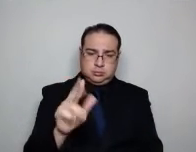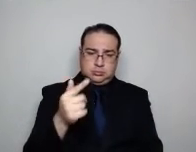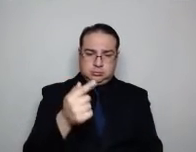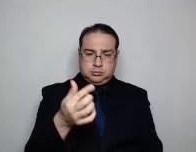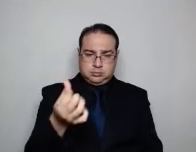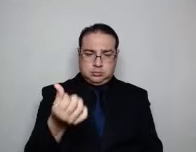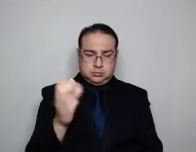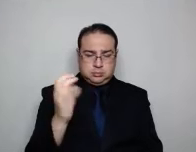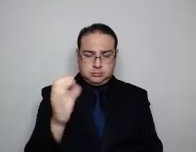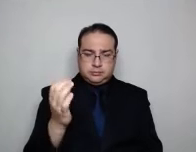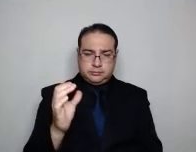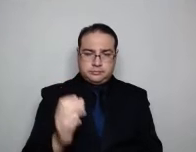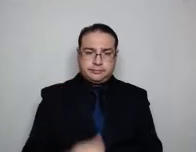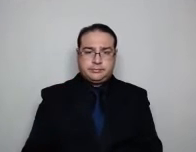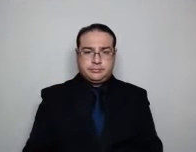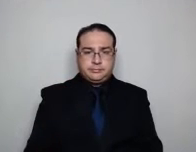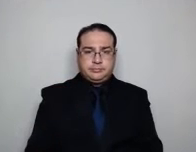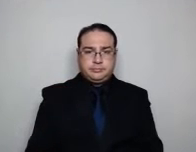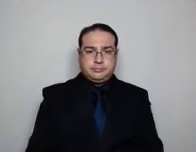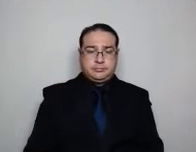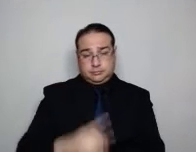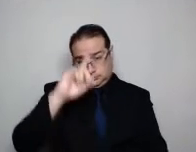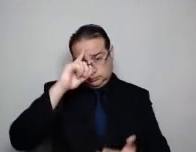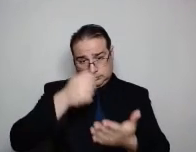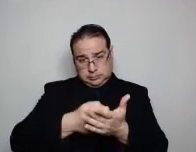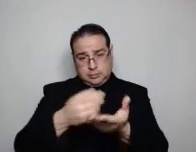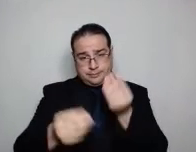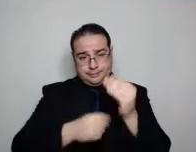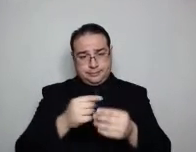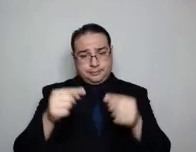R$ 260.751,76, a sentença reconheceu como devido